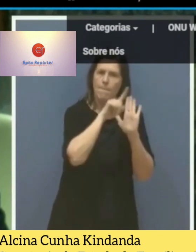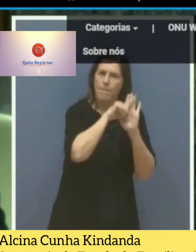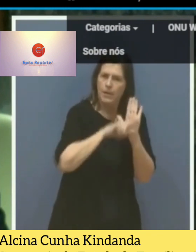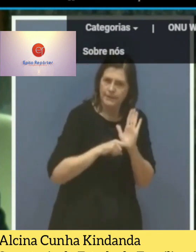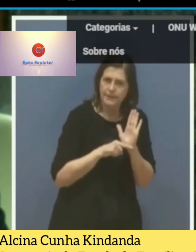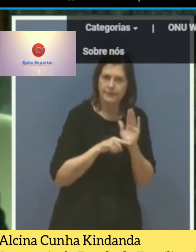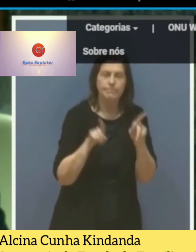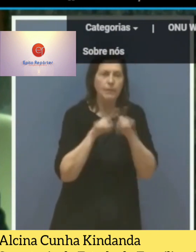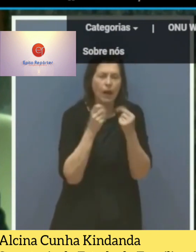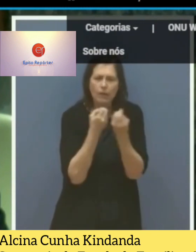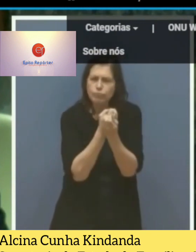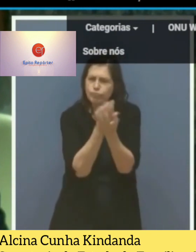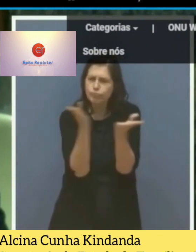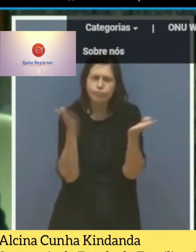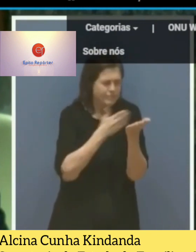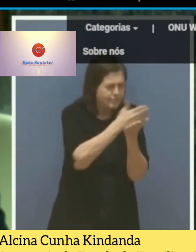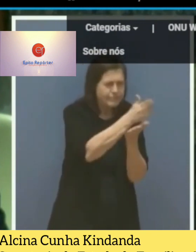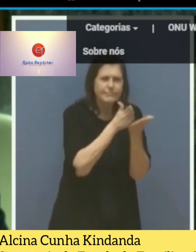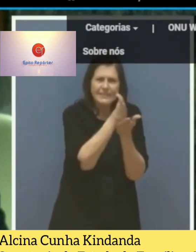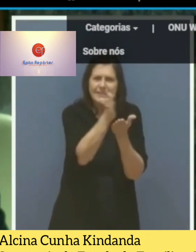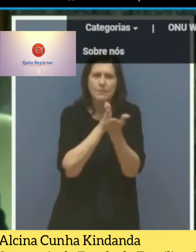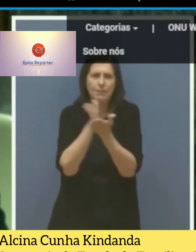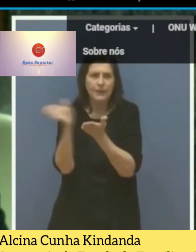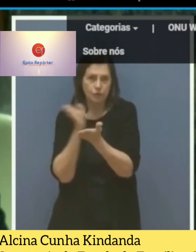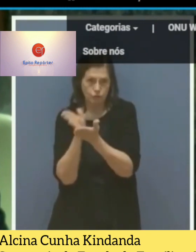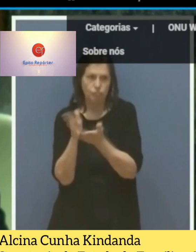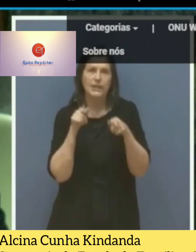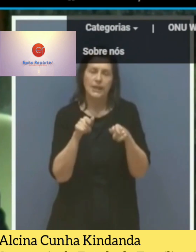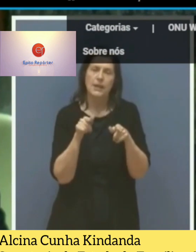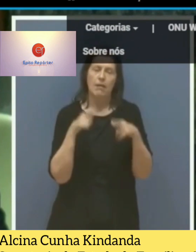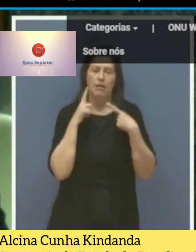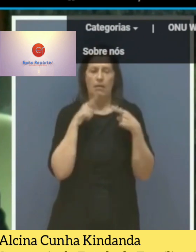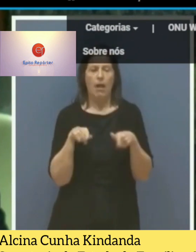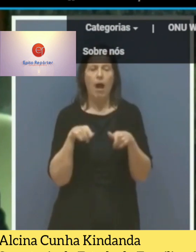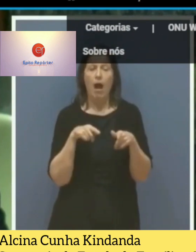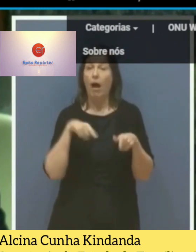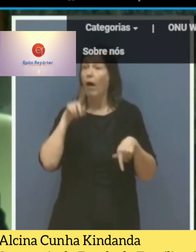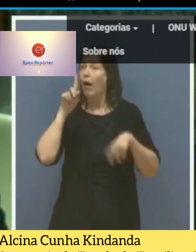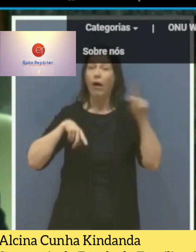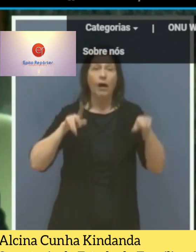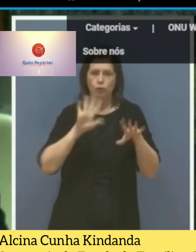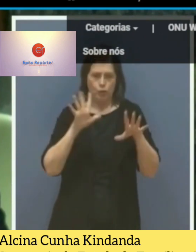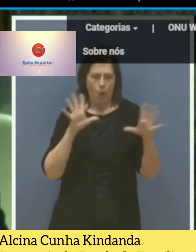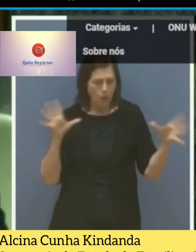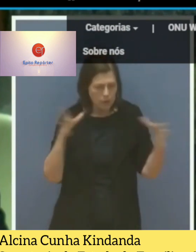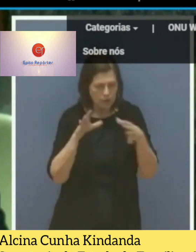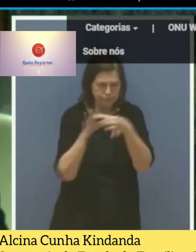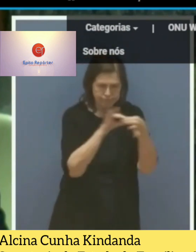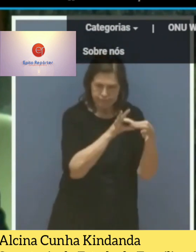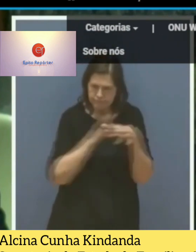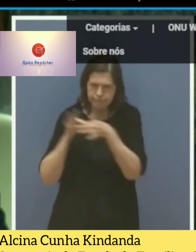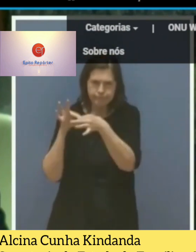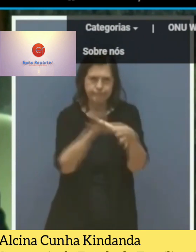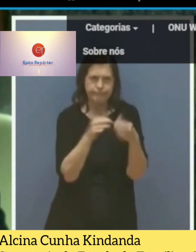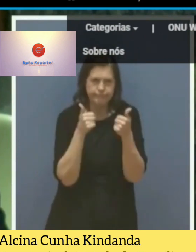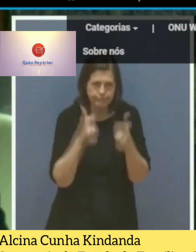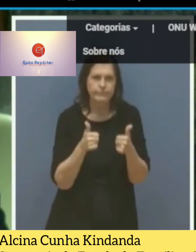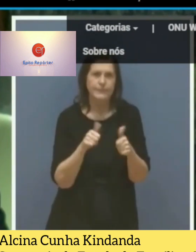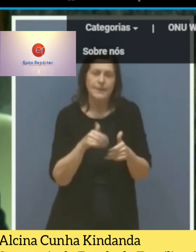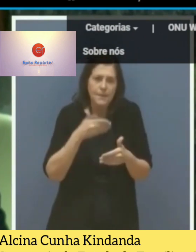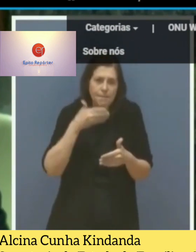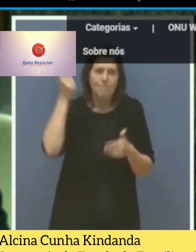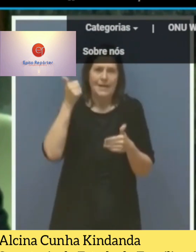coerente global os setores continuam a desenvolver ações que garantam maior e melhor inclusão social da pessoa com deficiência